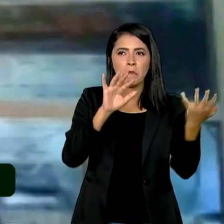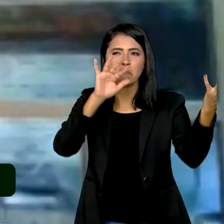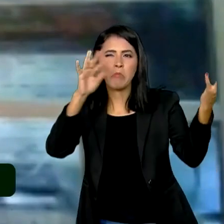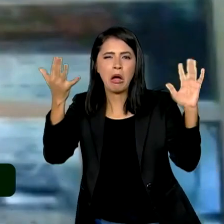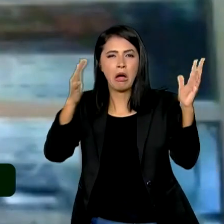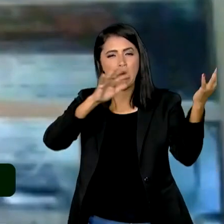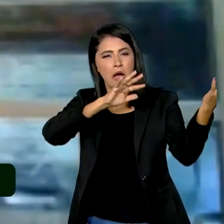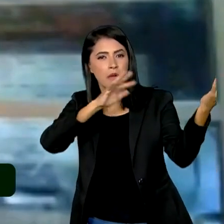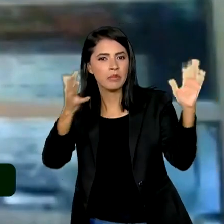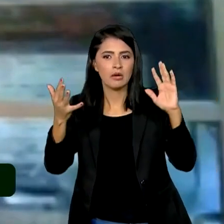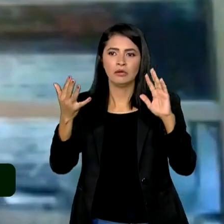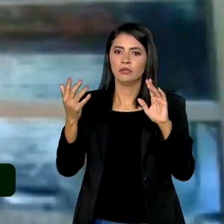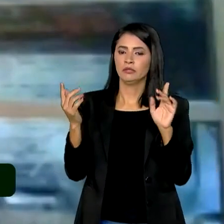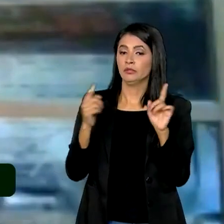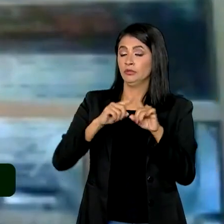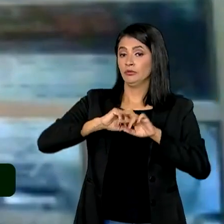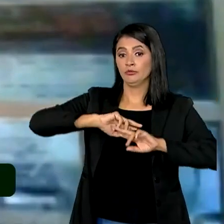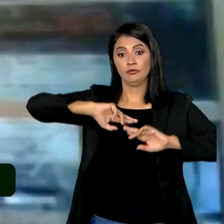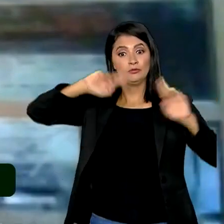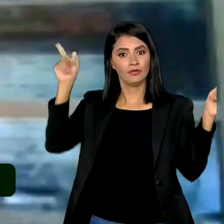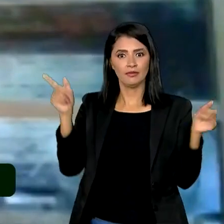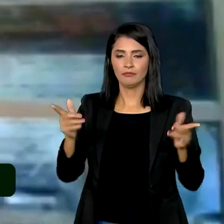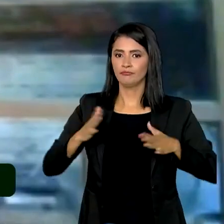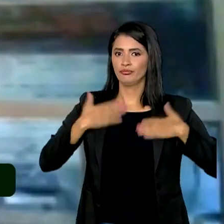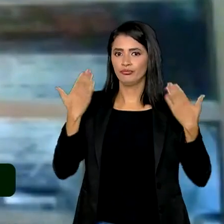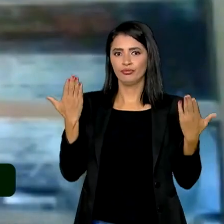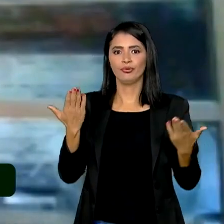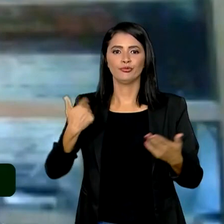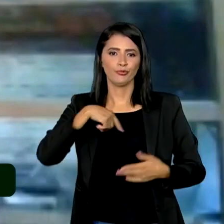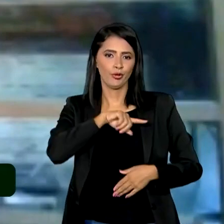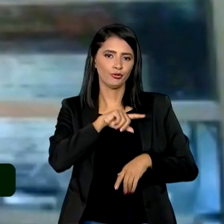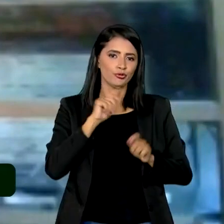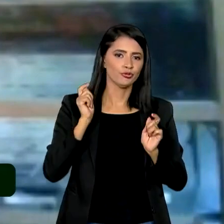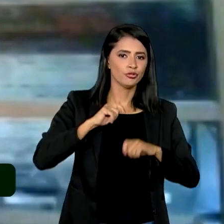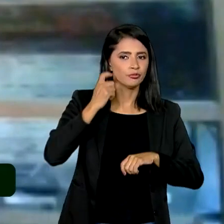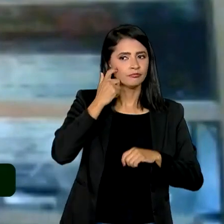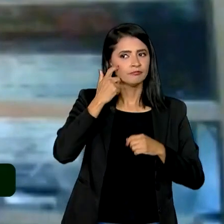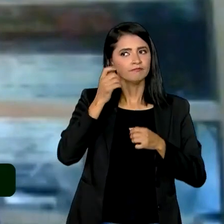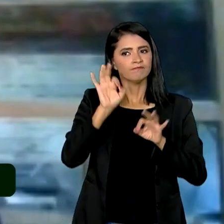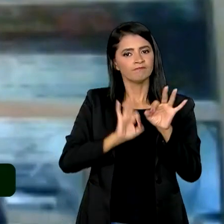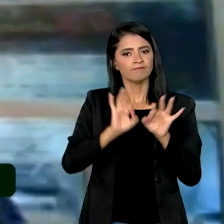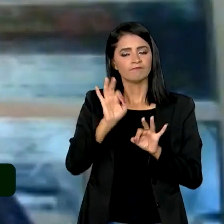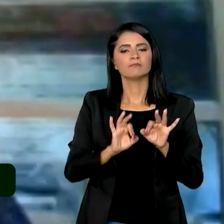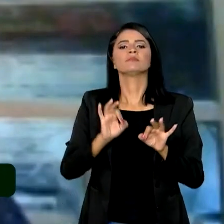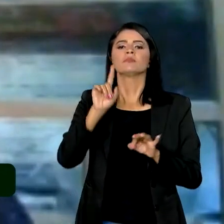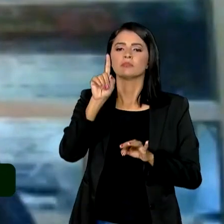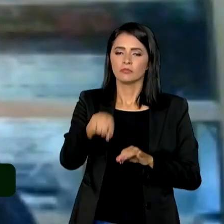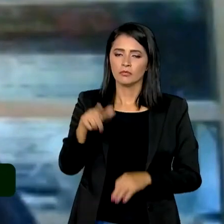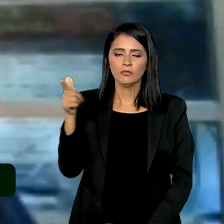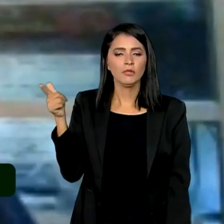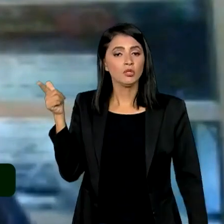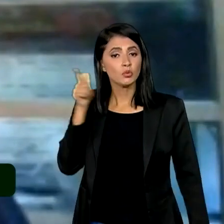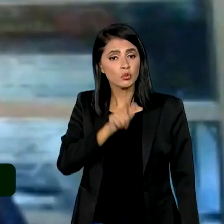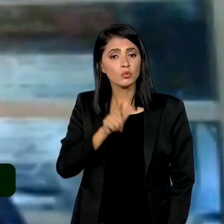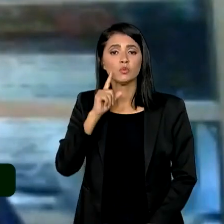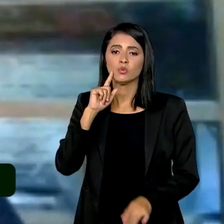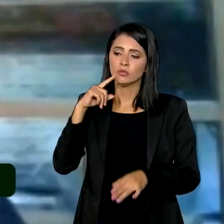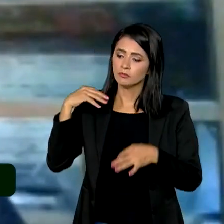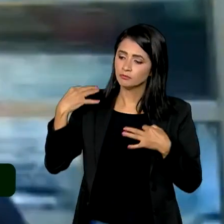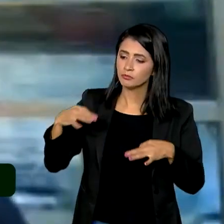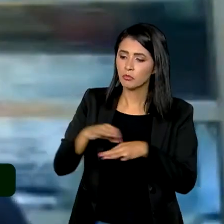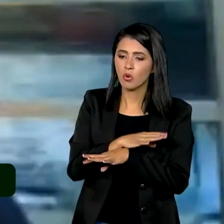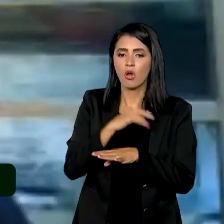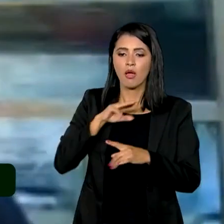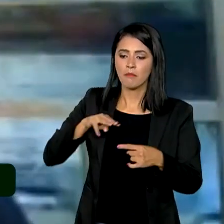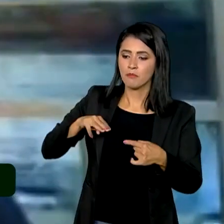climática muito fora da expectativa do que se possa imaginar, é que a gente consiga cumprir